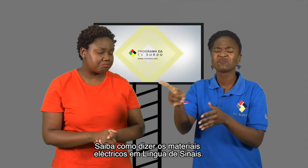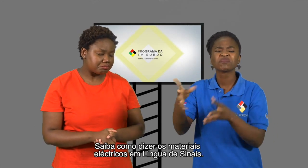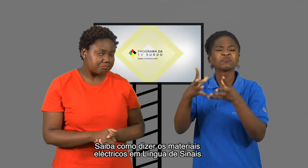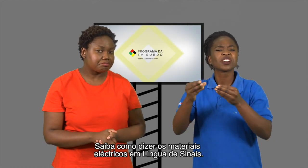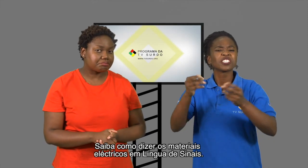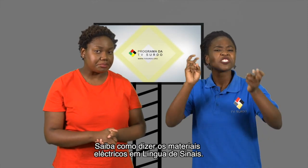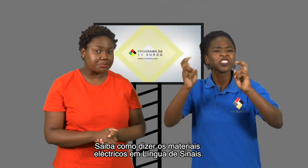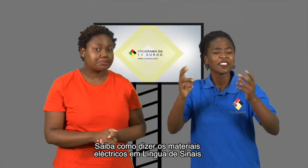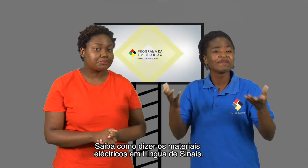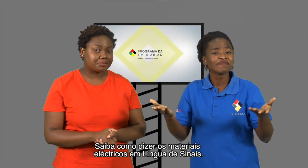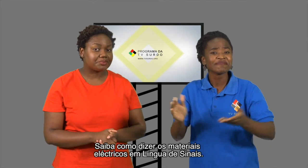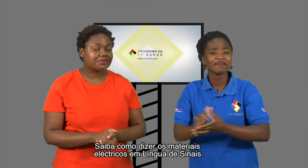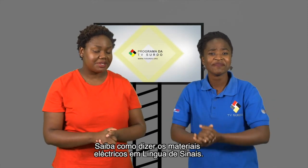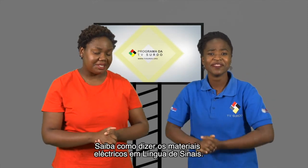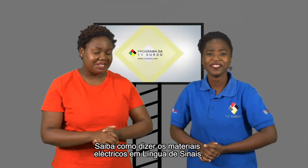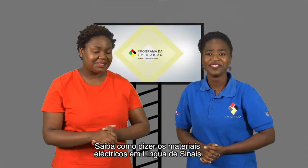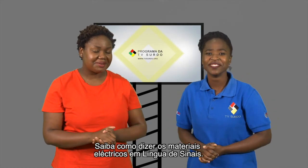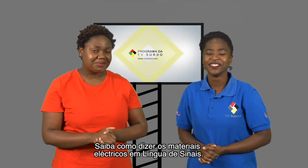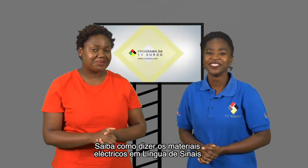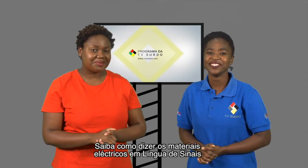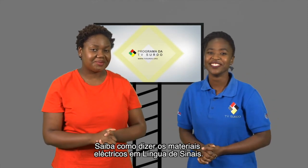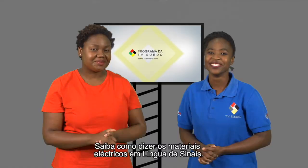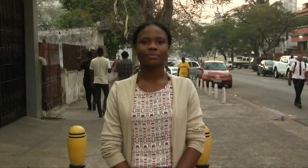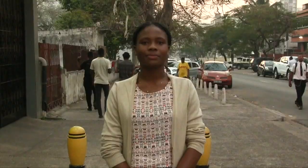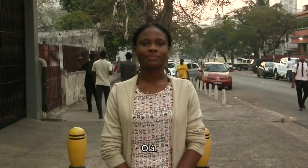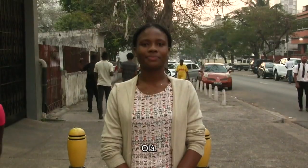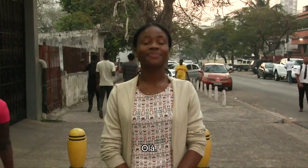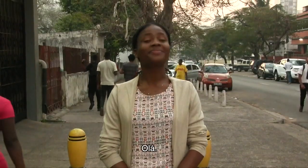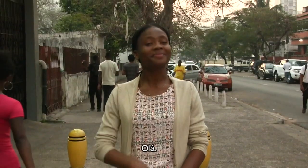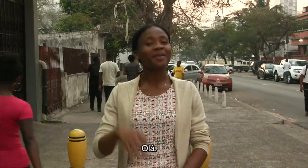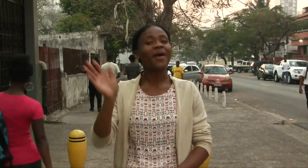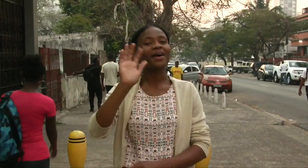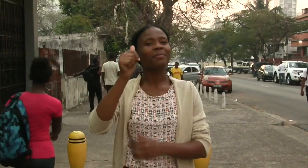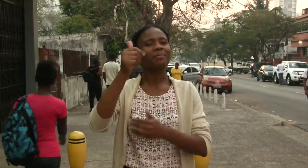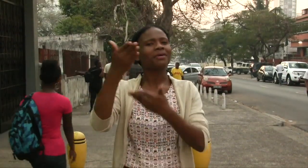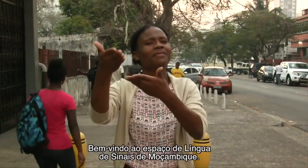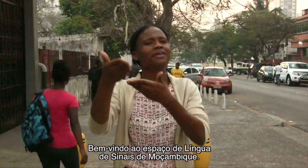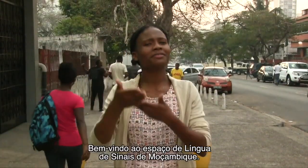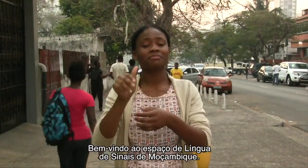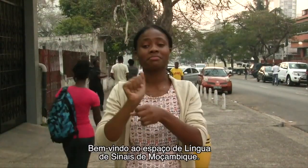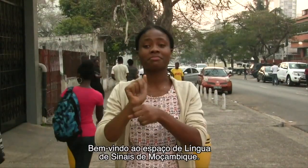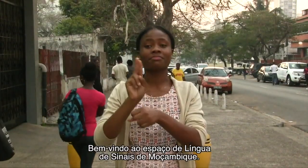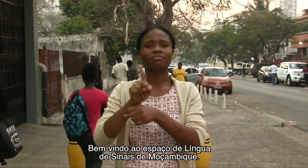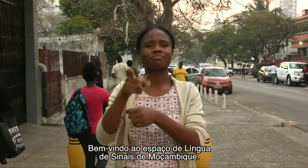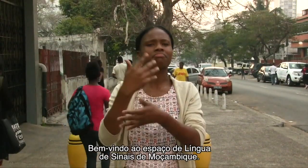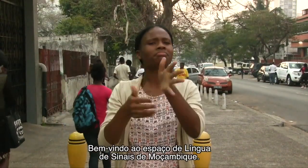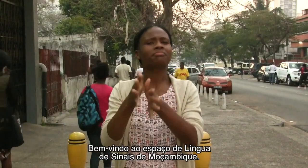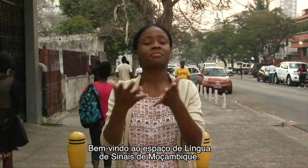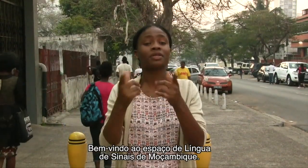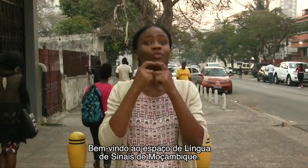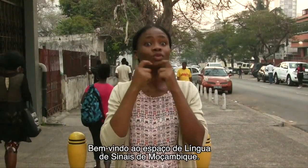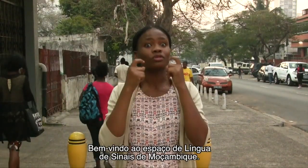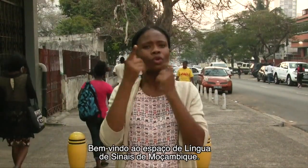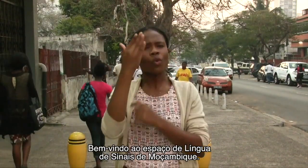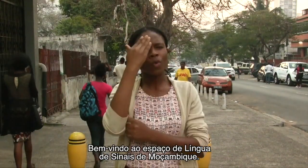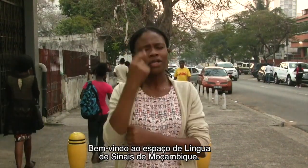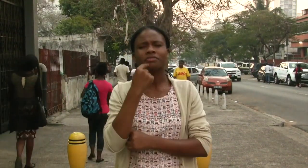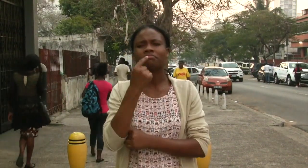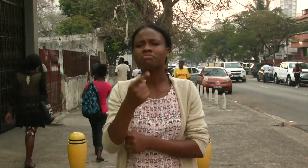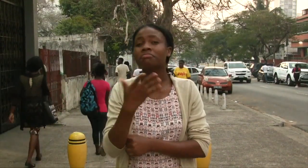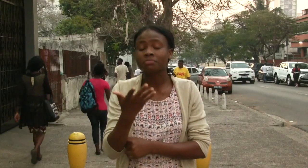elétricos em língua de sinais. Olá, bem-vindo à aula de língua de sinais de